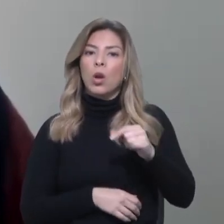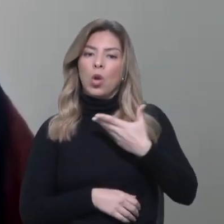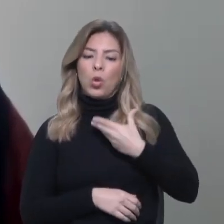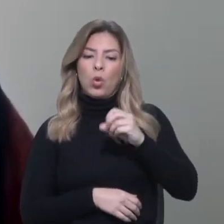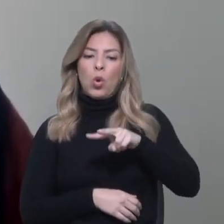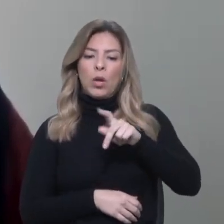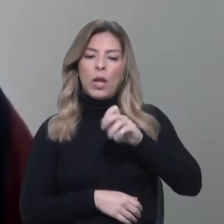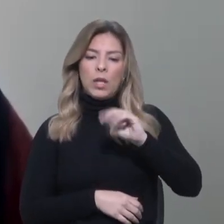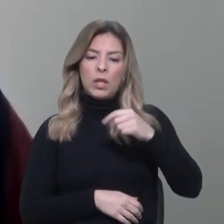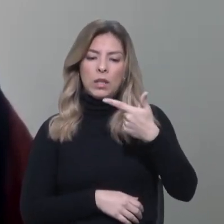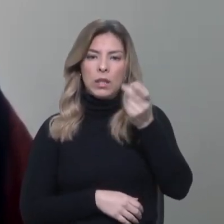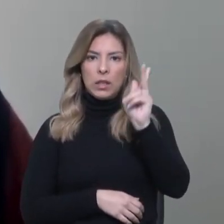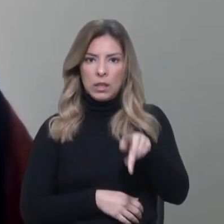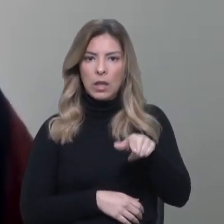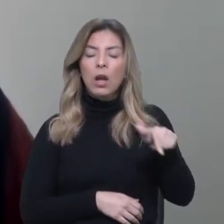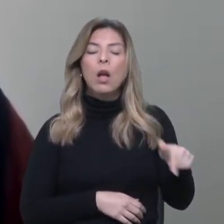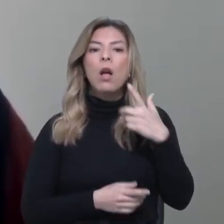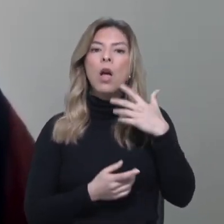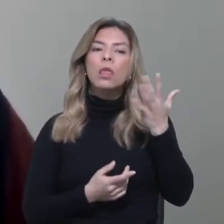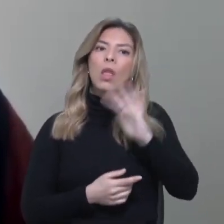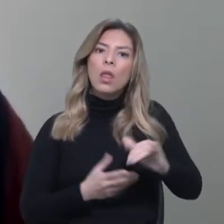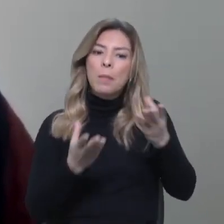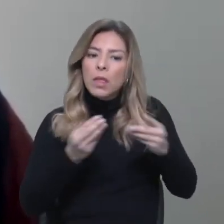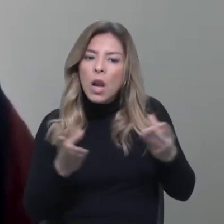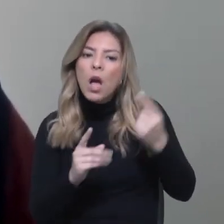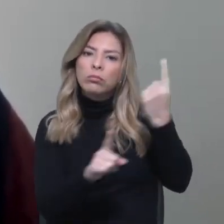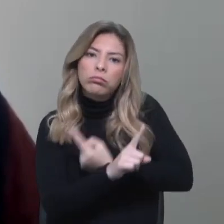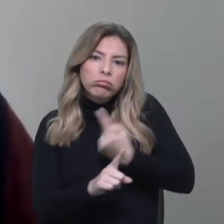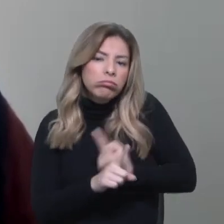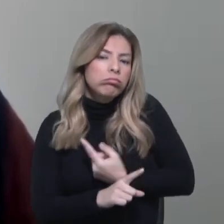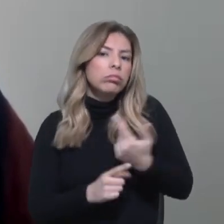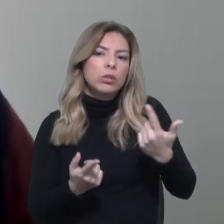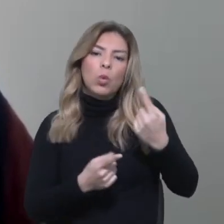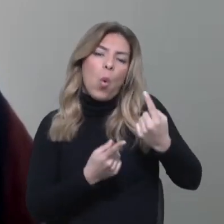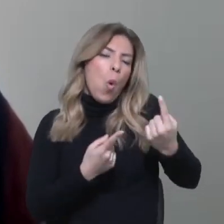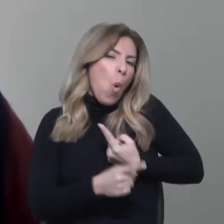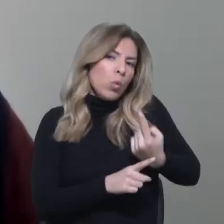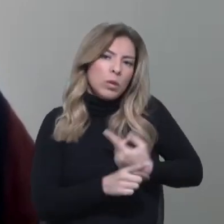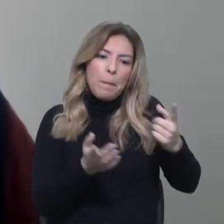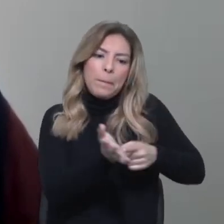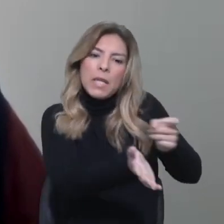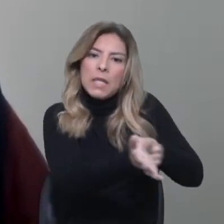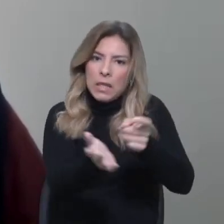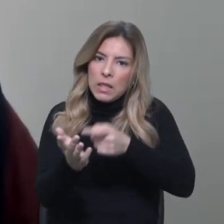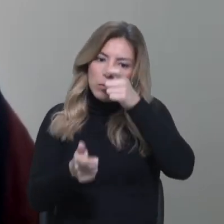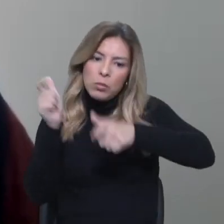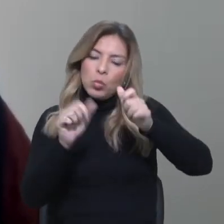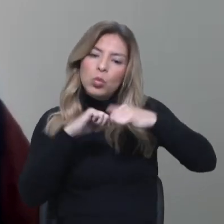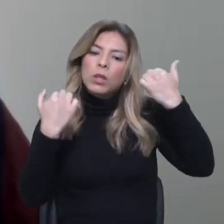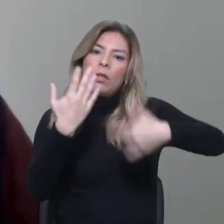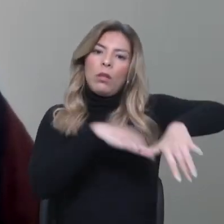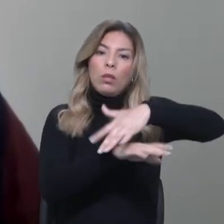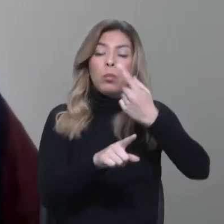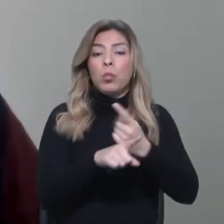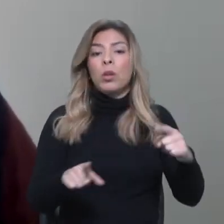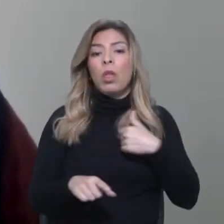esforço que implica uma mobilização de recursos, não apenas materiais, e é uma questão onde os ucranianos têm levantado por causa do apoio que é